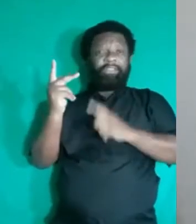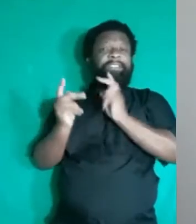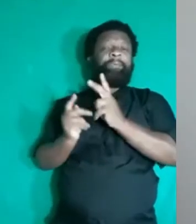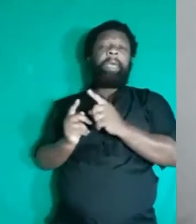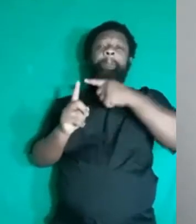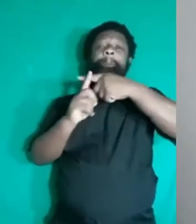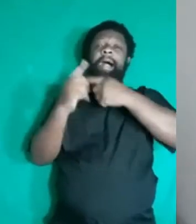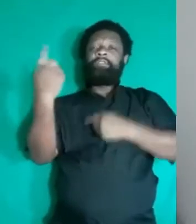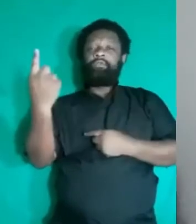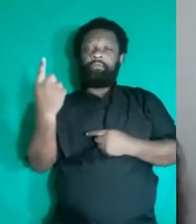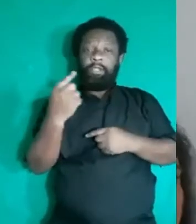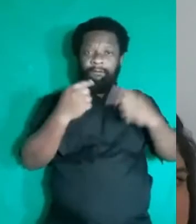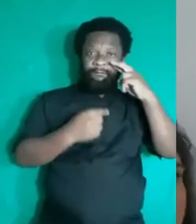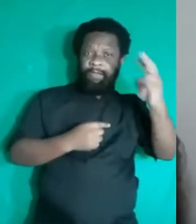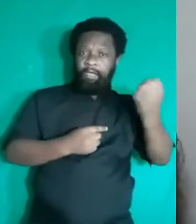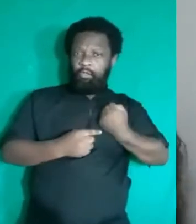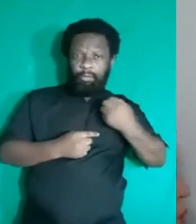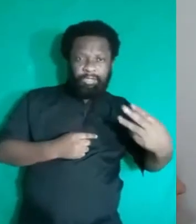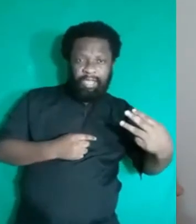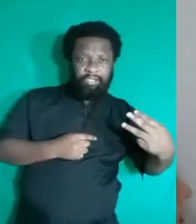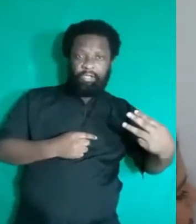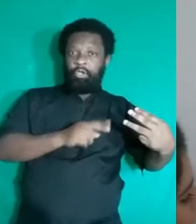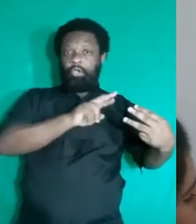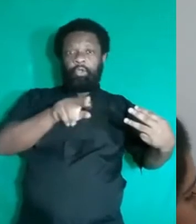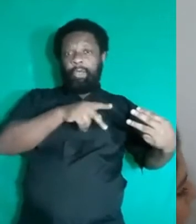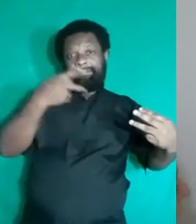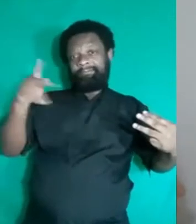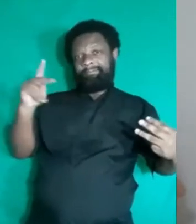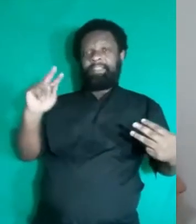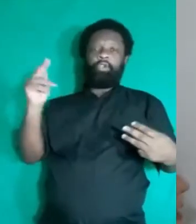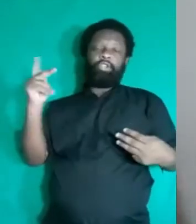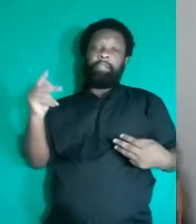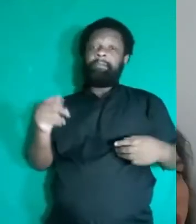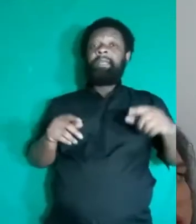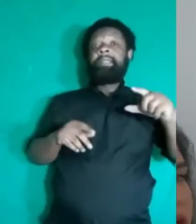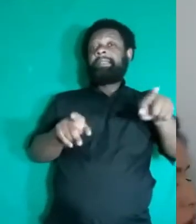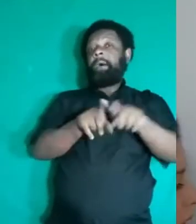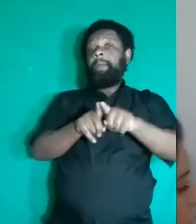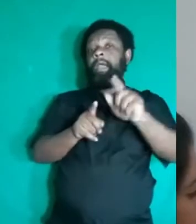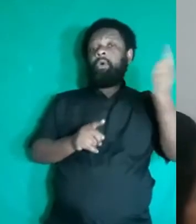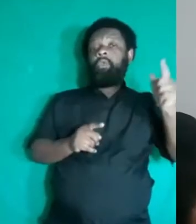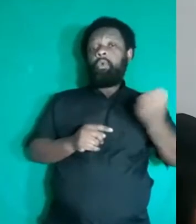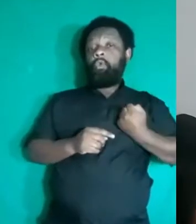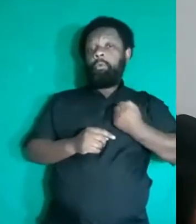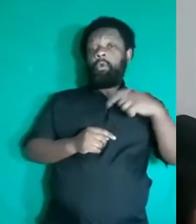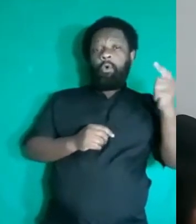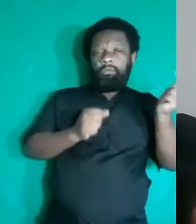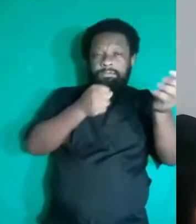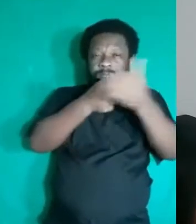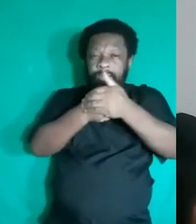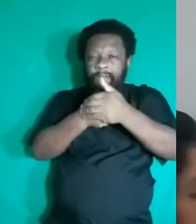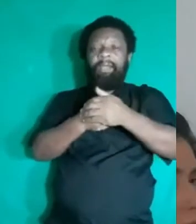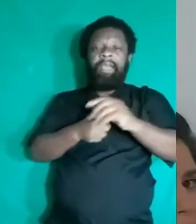ele está sempre positivo nos ácidos, sempre +1. Então esse 3 não é a carga do hidrogênio. Existe um 1 que também